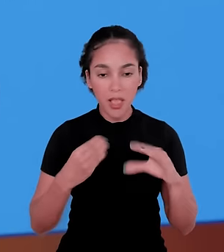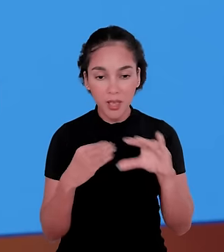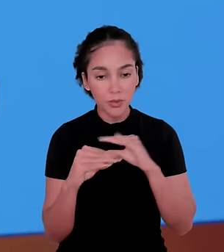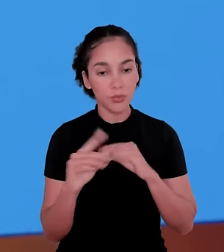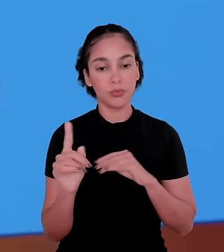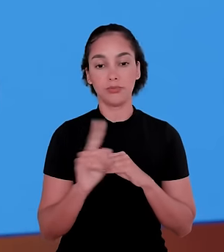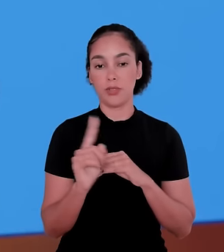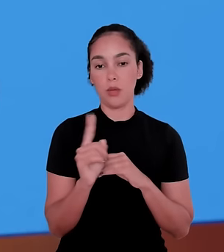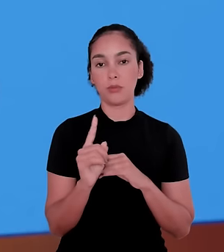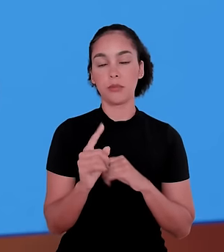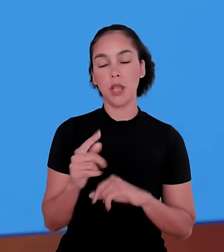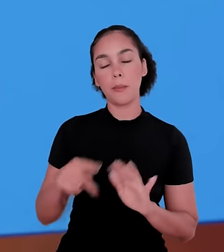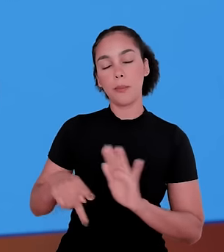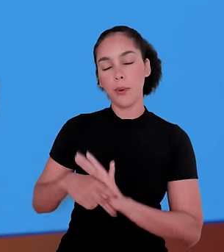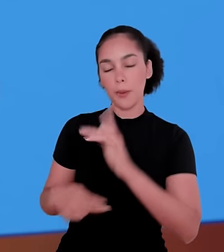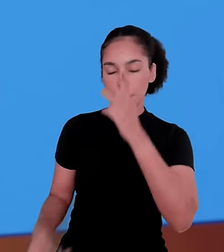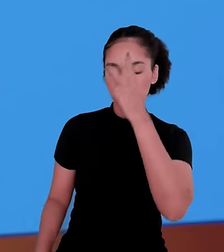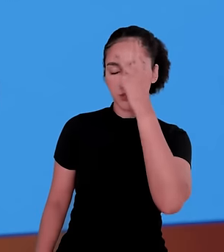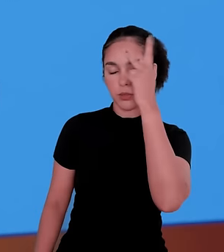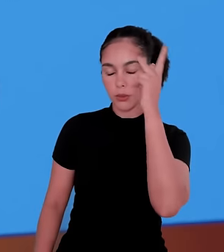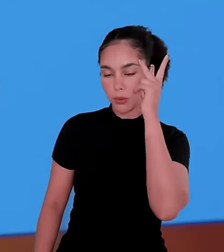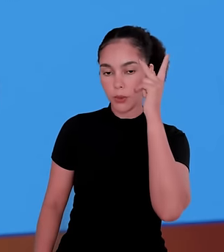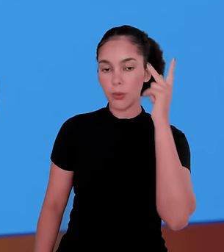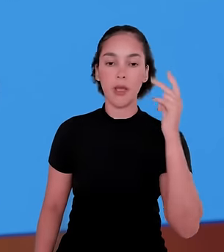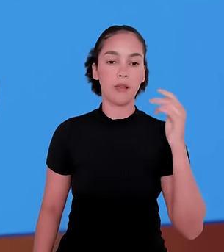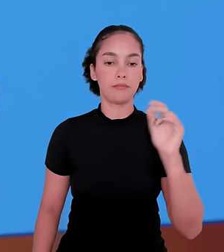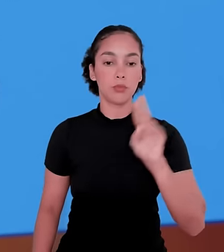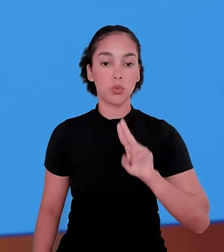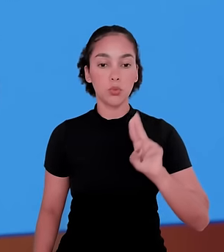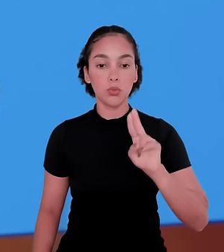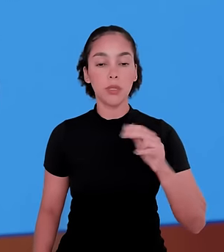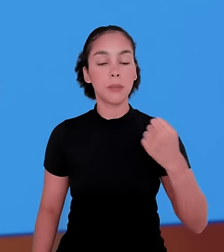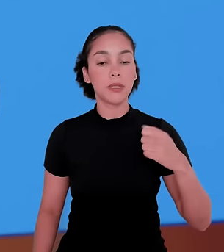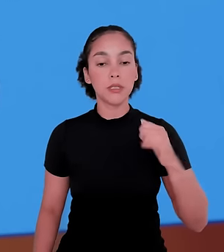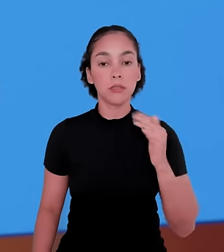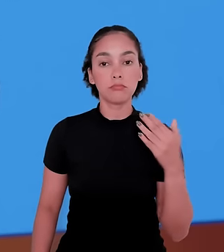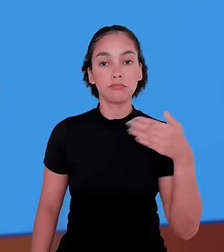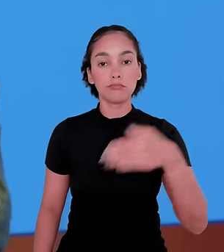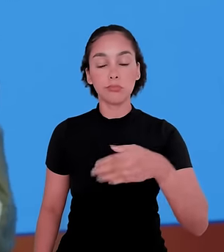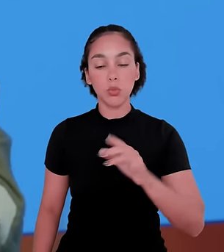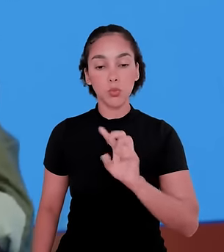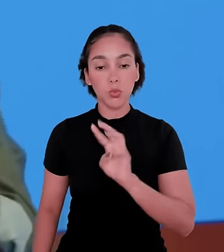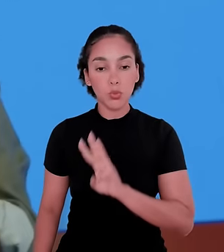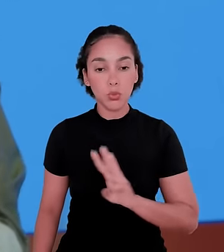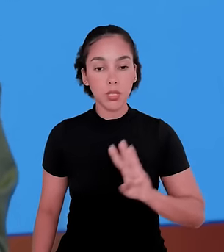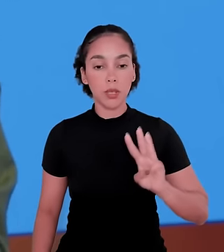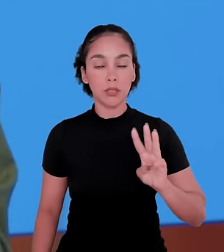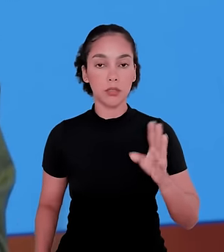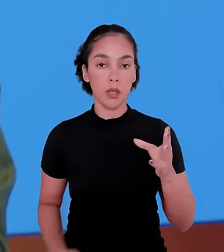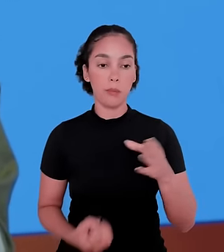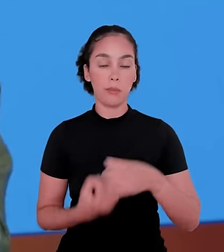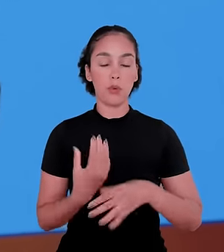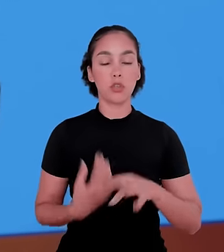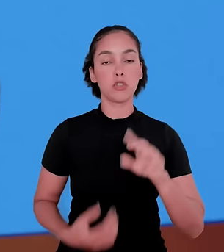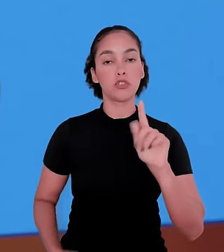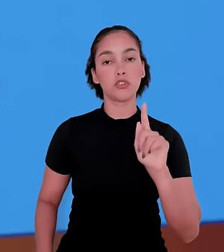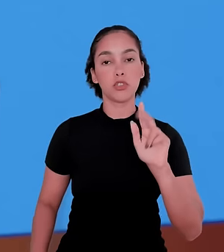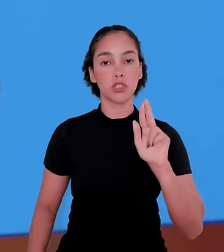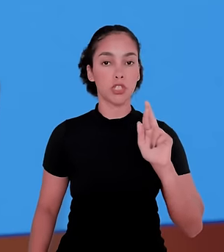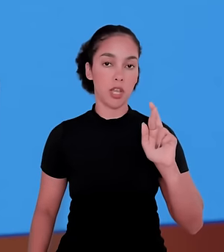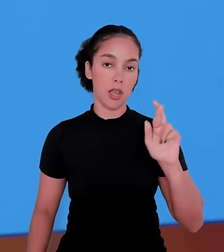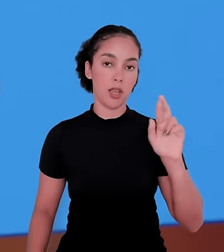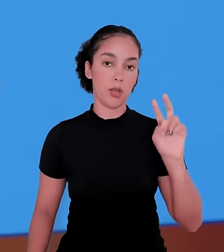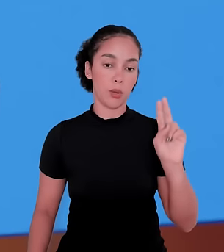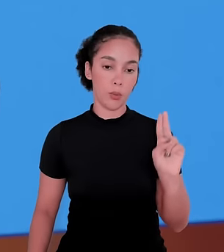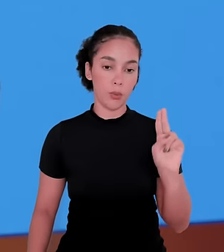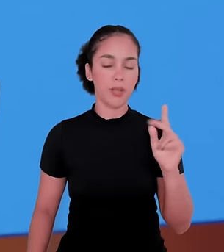pessoa né ou usuário ou procurador que vai entrar no site e ele mesmo vai gerar a Gru da mesma forma que a gente